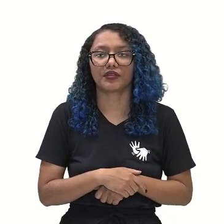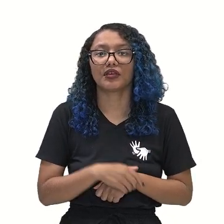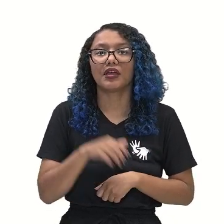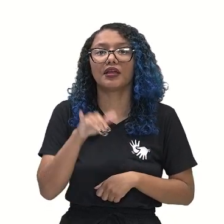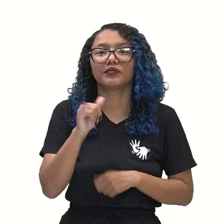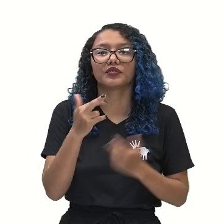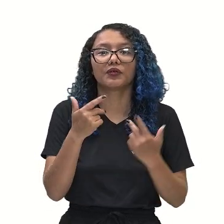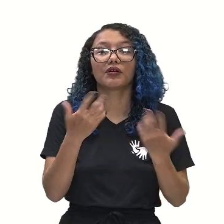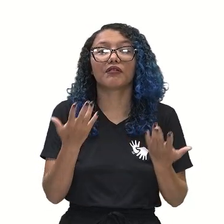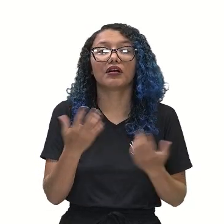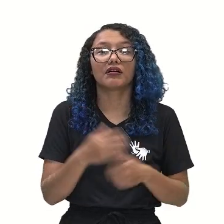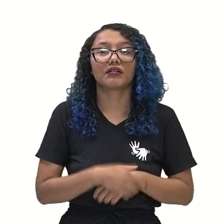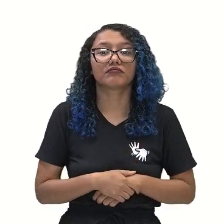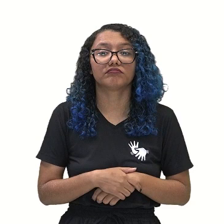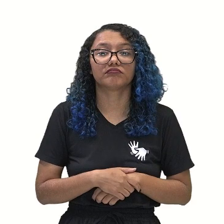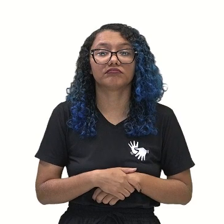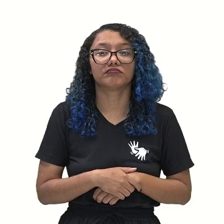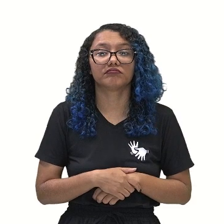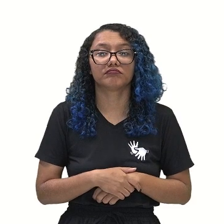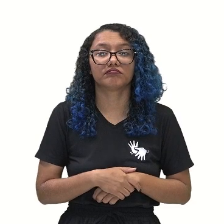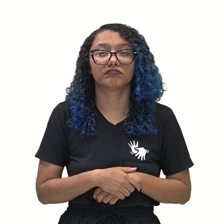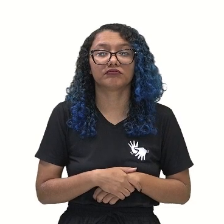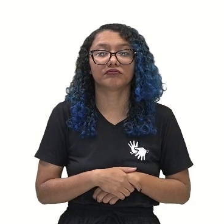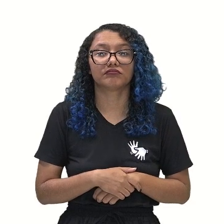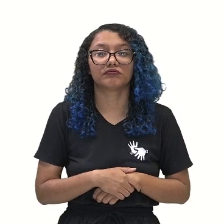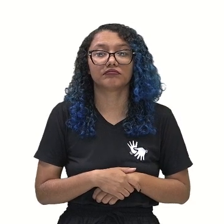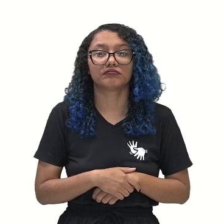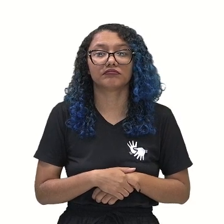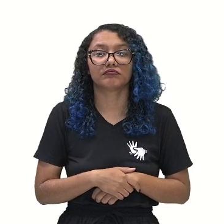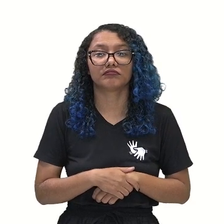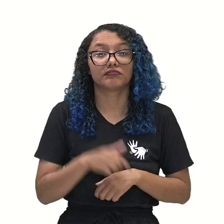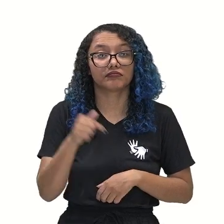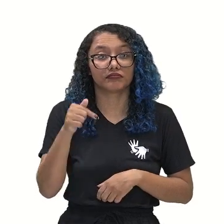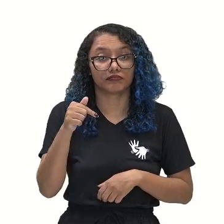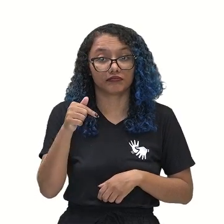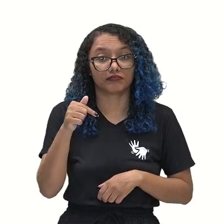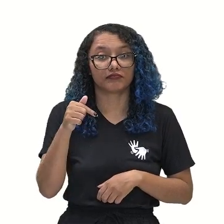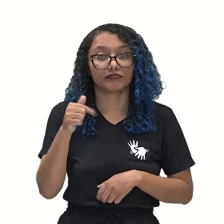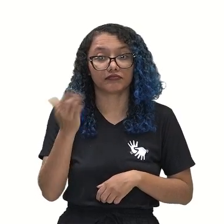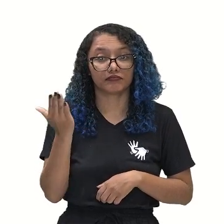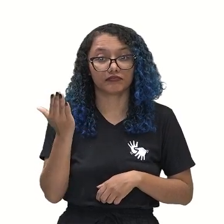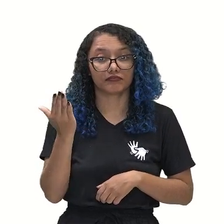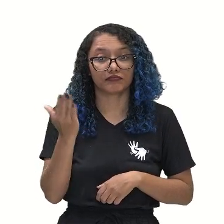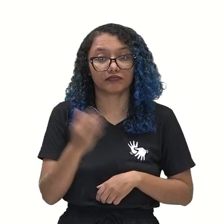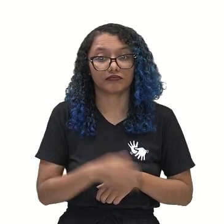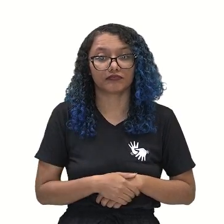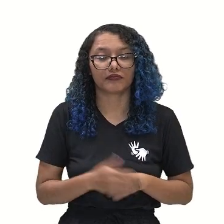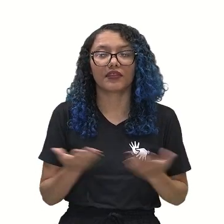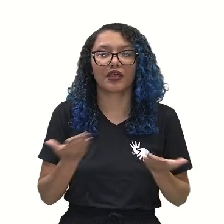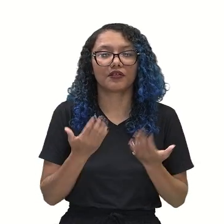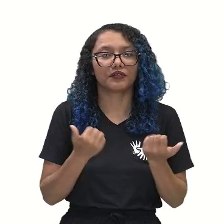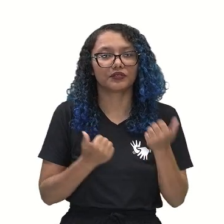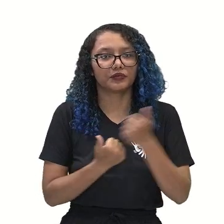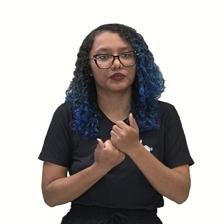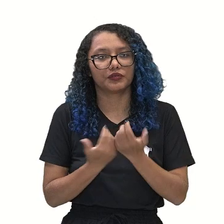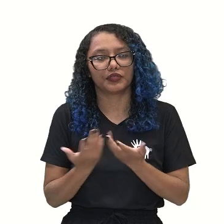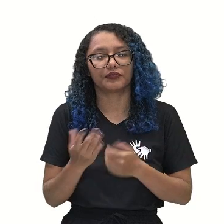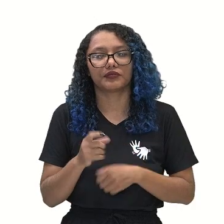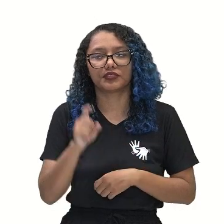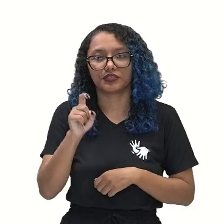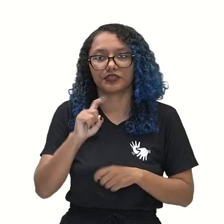quanto? O meu y foi 7, ok? Então, vamos substituir, ó,